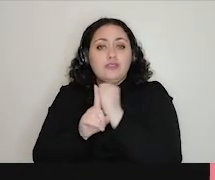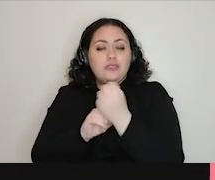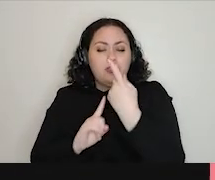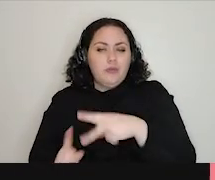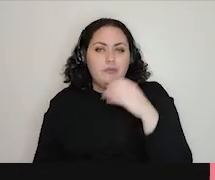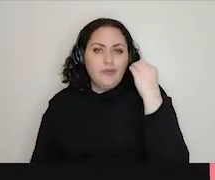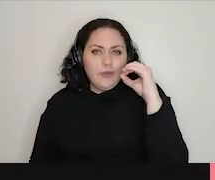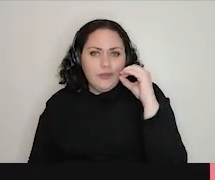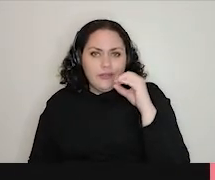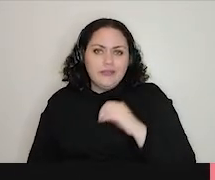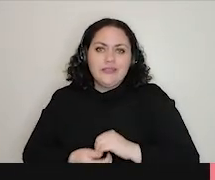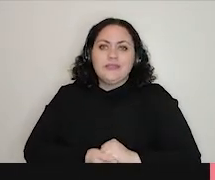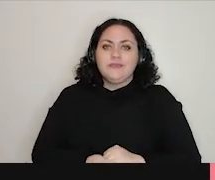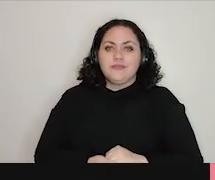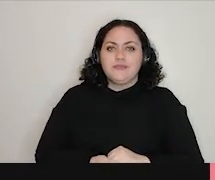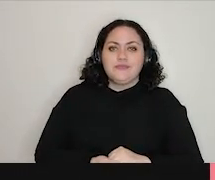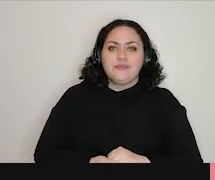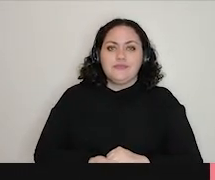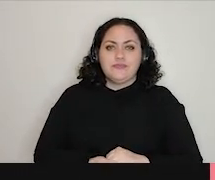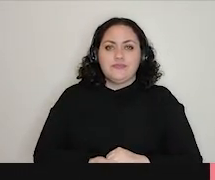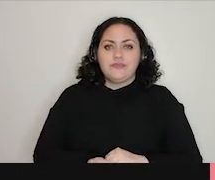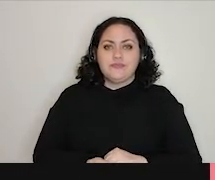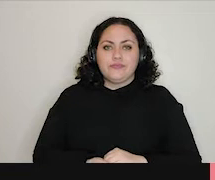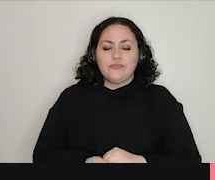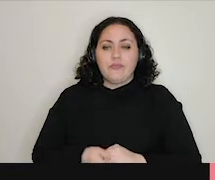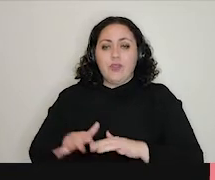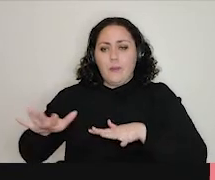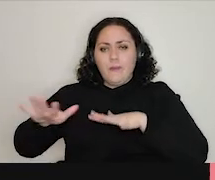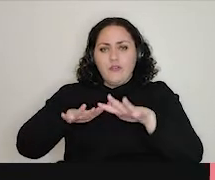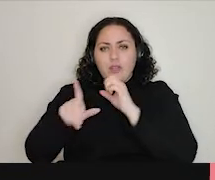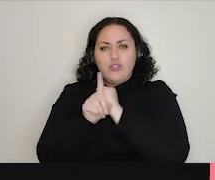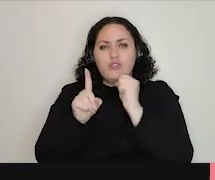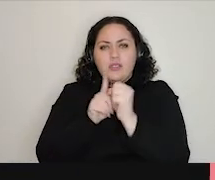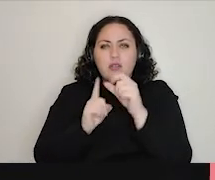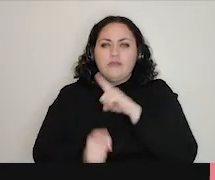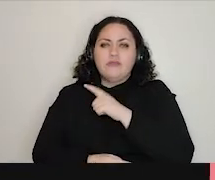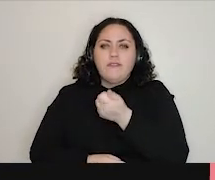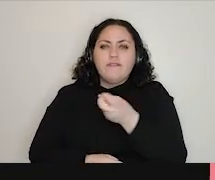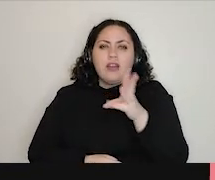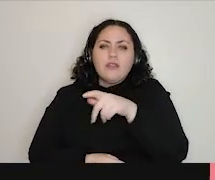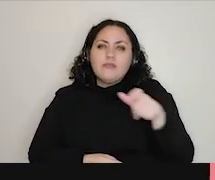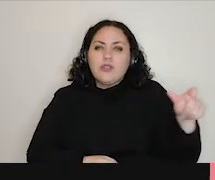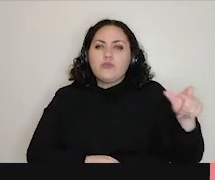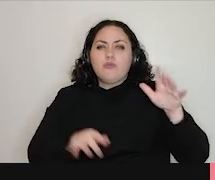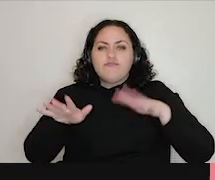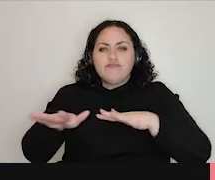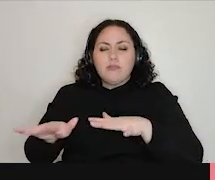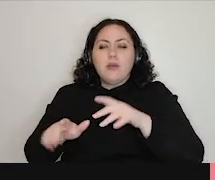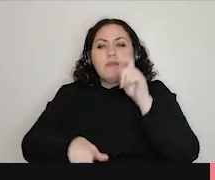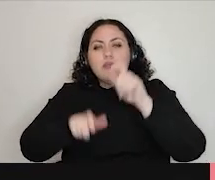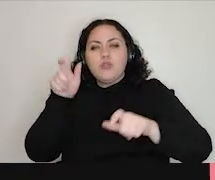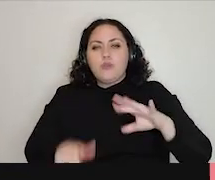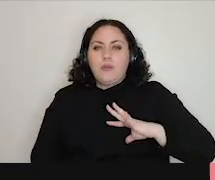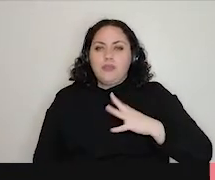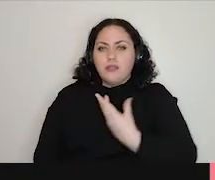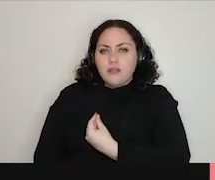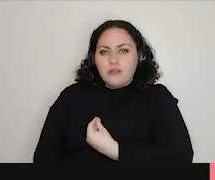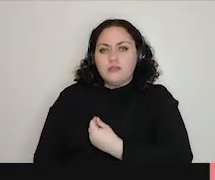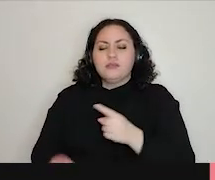seja, o movimento social organizado, uma série de ativistas, pessoas trans, pessoas LGBTs e pessoas que